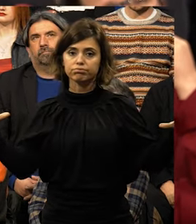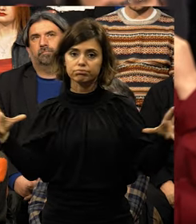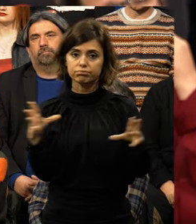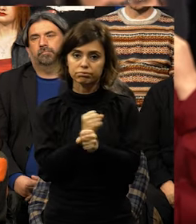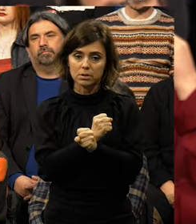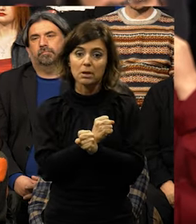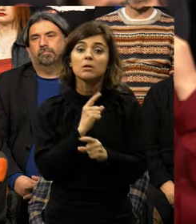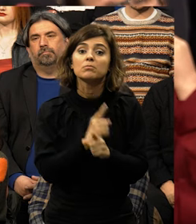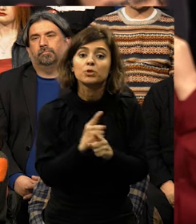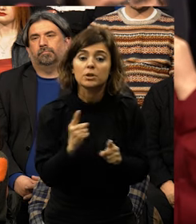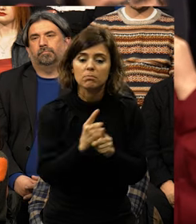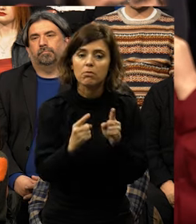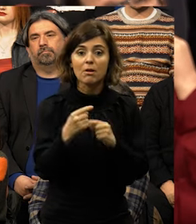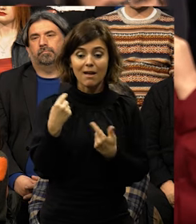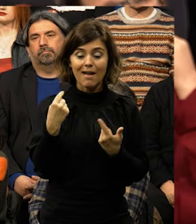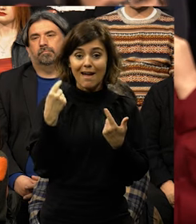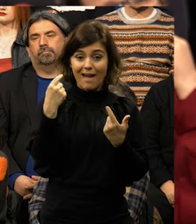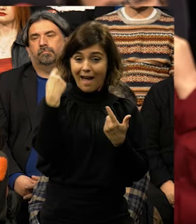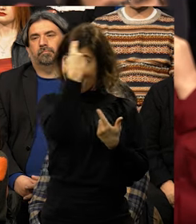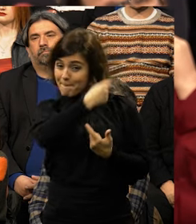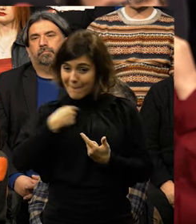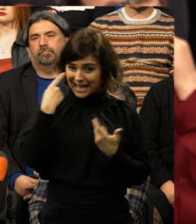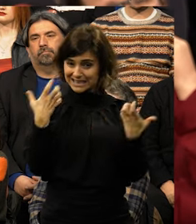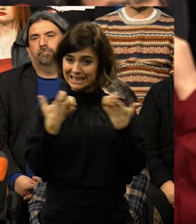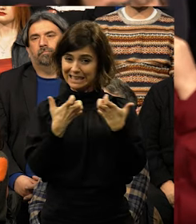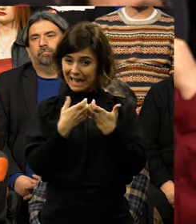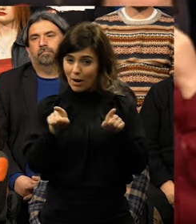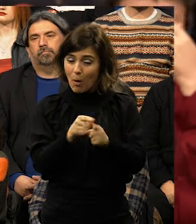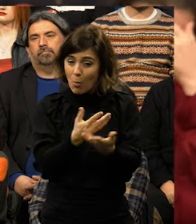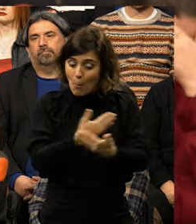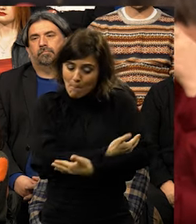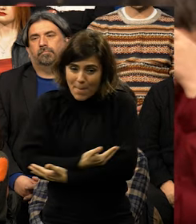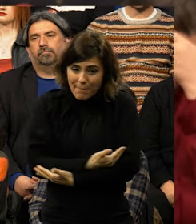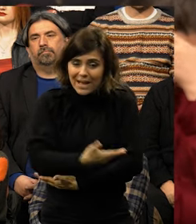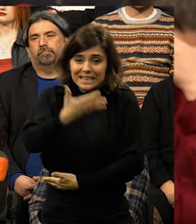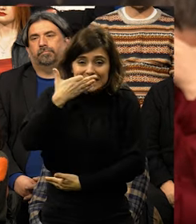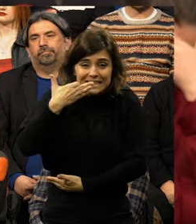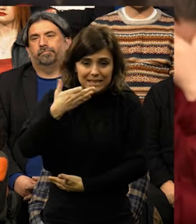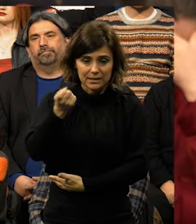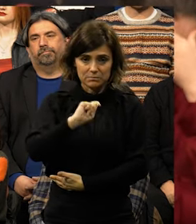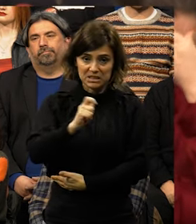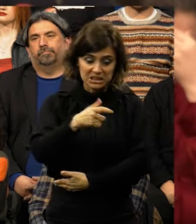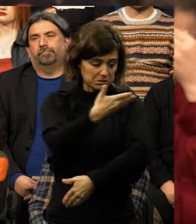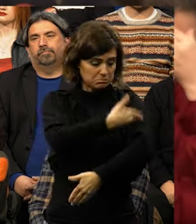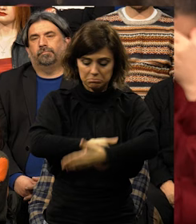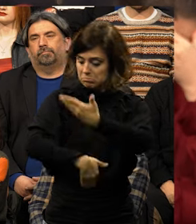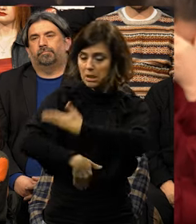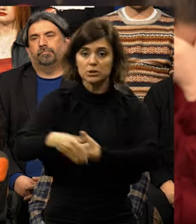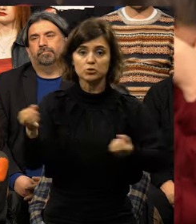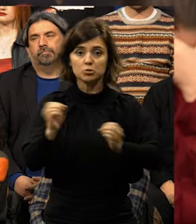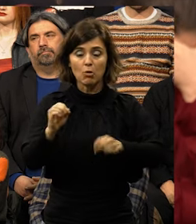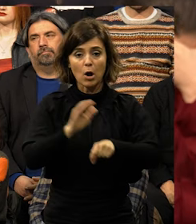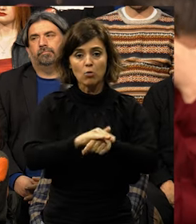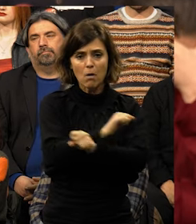tinha a ser a fotografia de um bebé de 7 meses sem braços em resultado dos bombardeamentos israelitas em